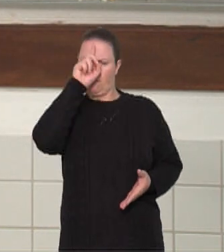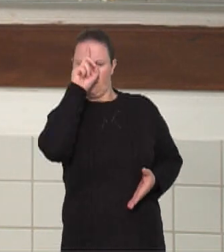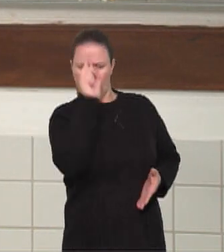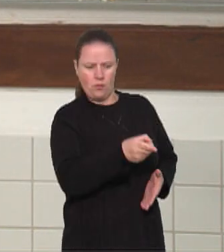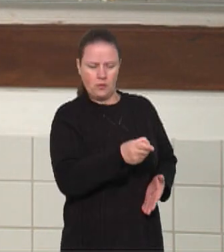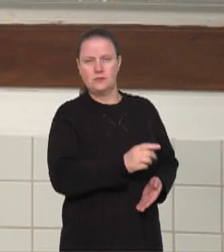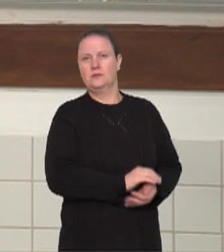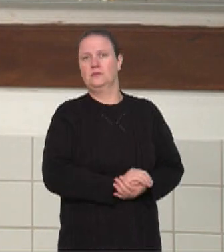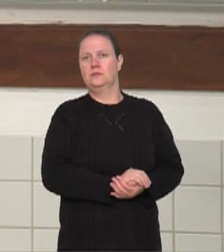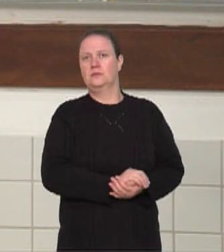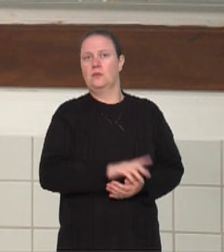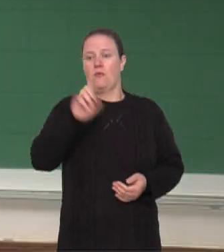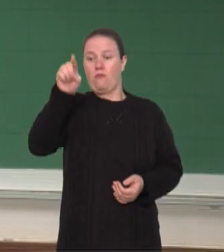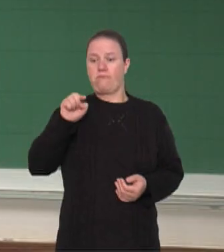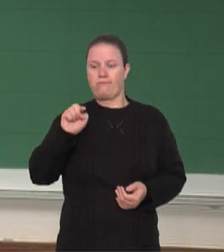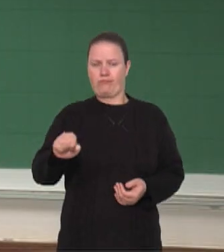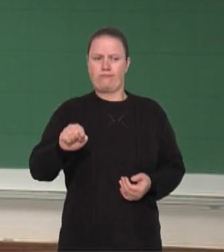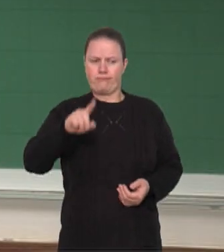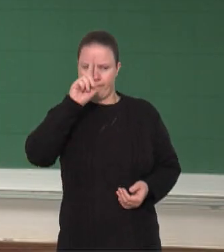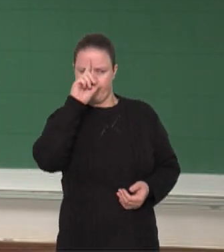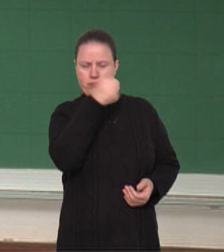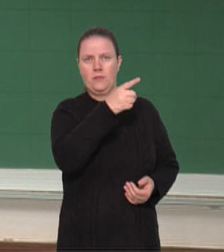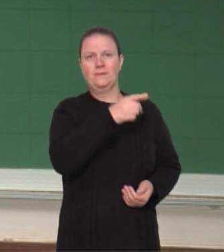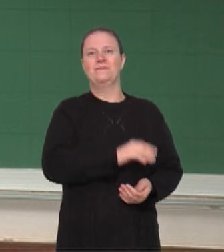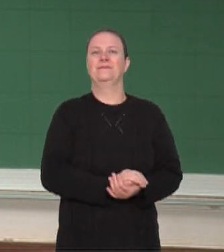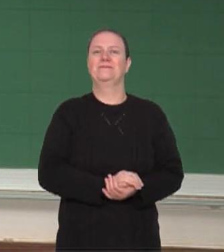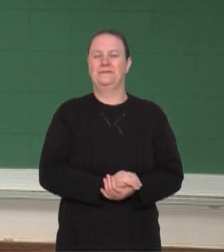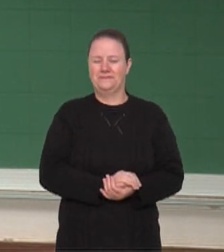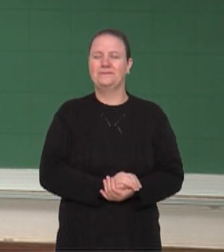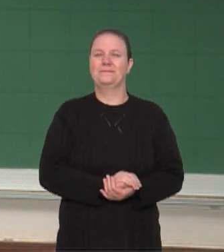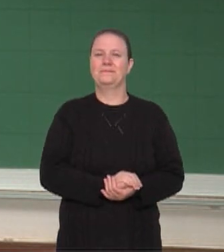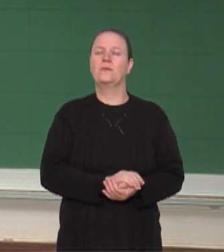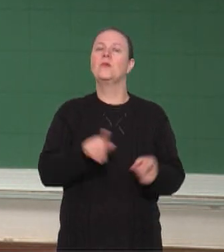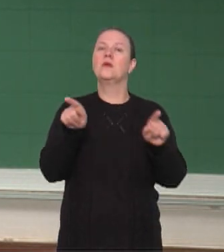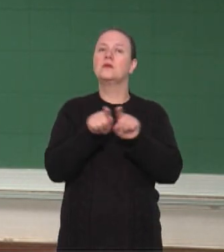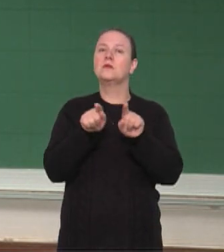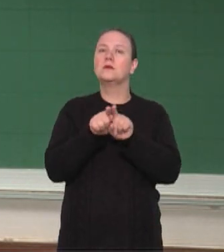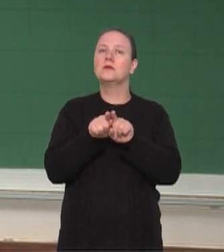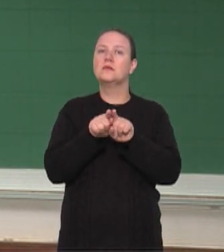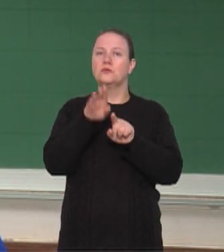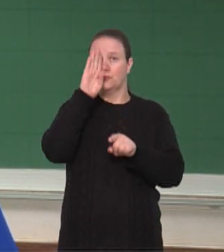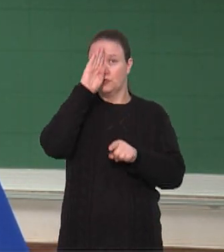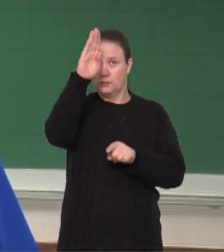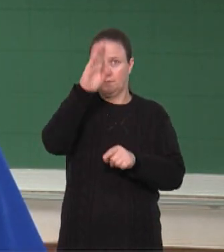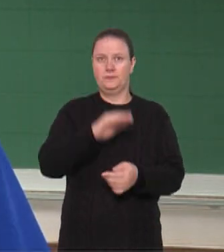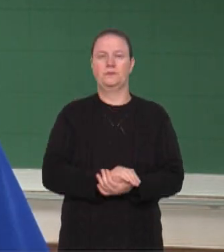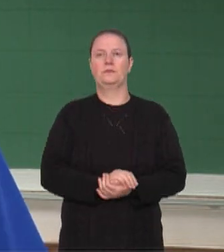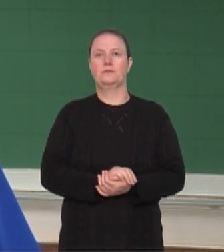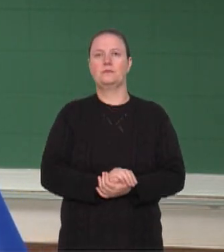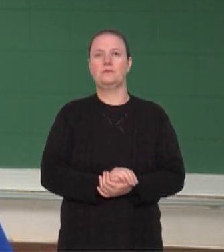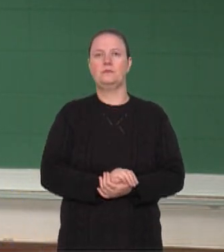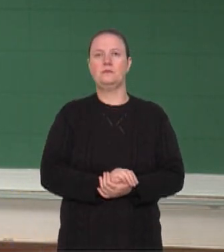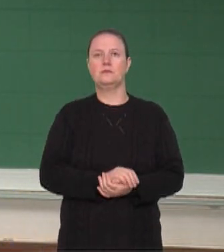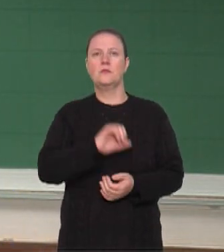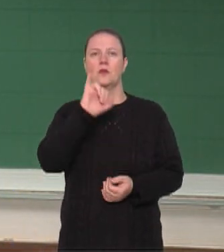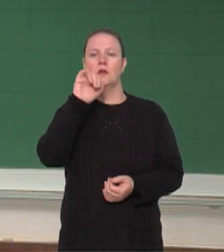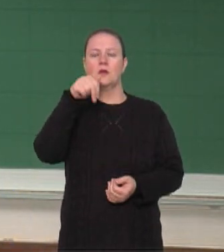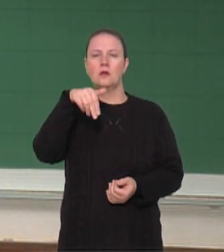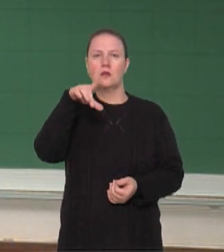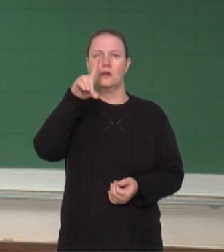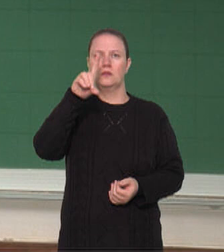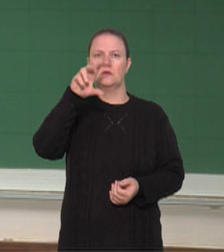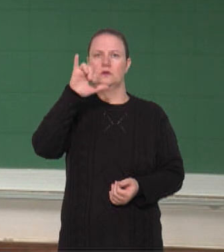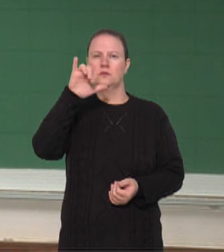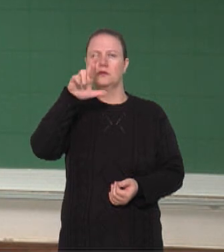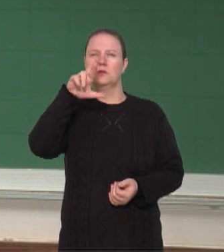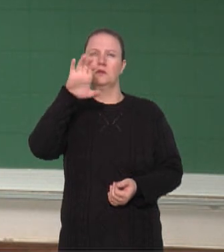ordem, nós deveremos utilizar o ponto de exclamação, certo? Isso seria um discurso direto. E no discurso indireto, que